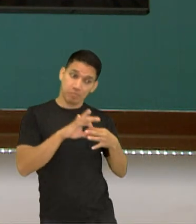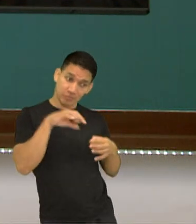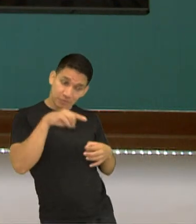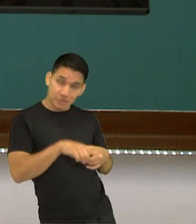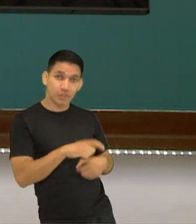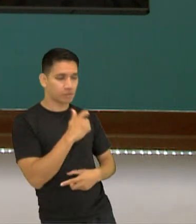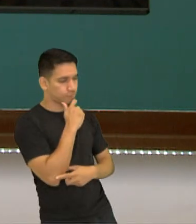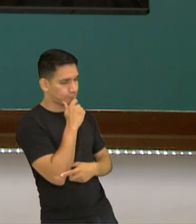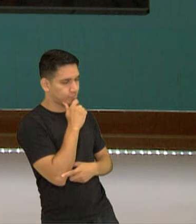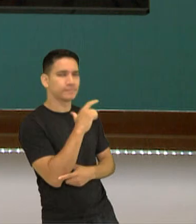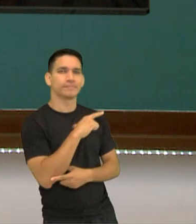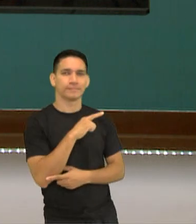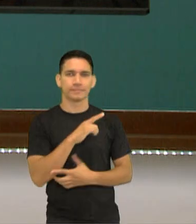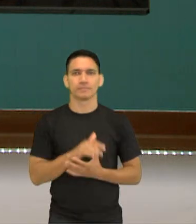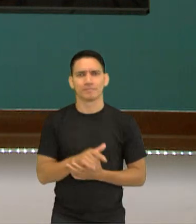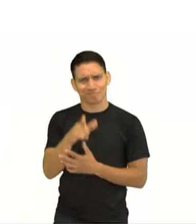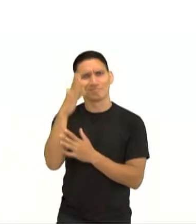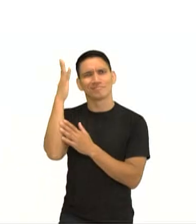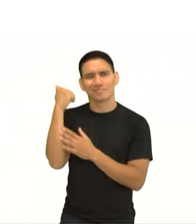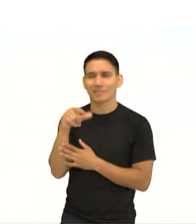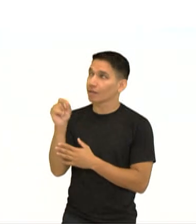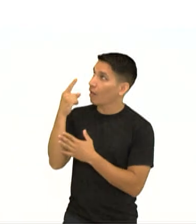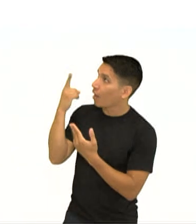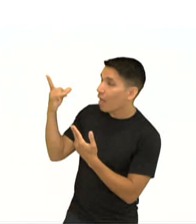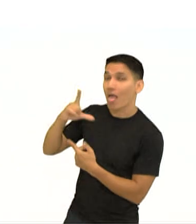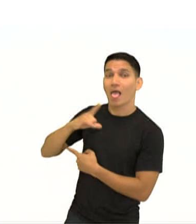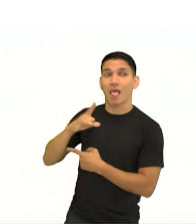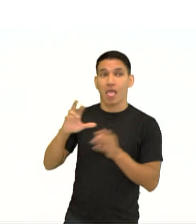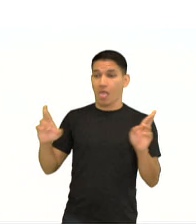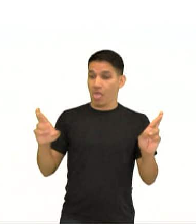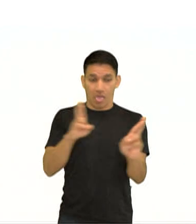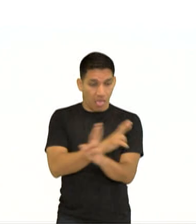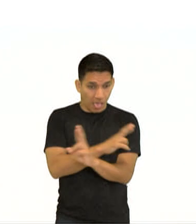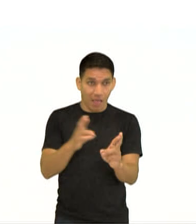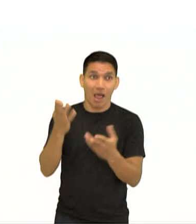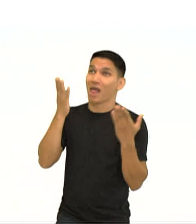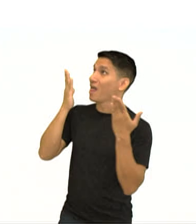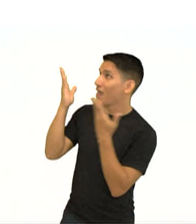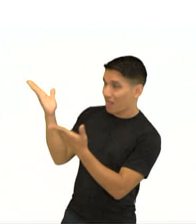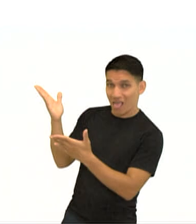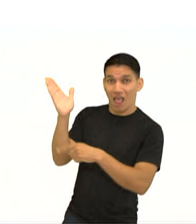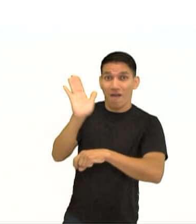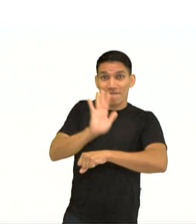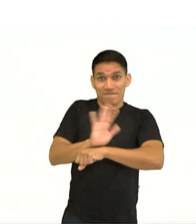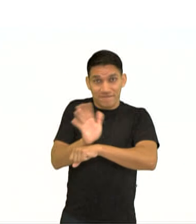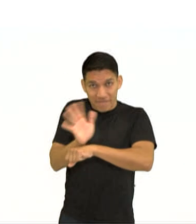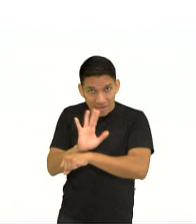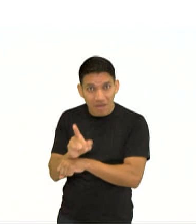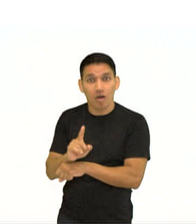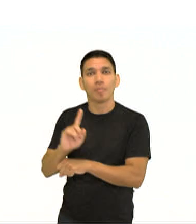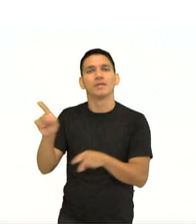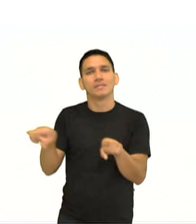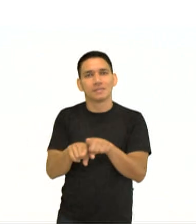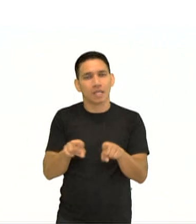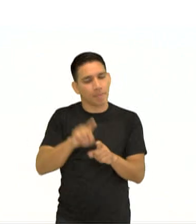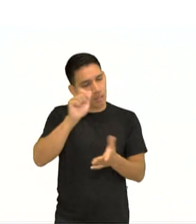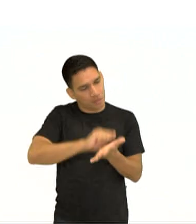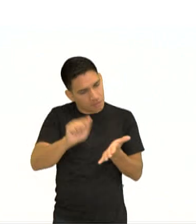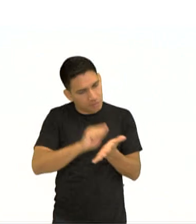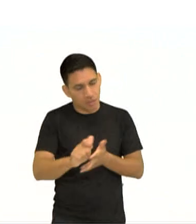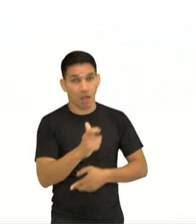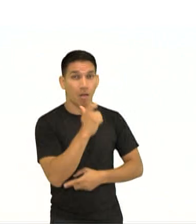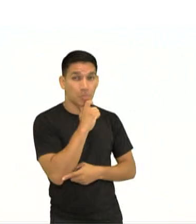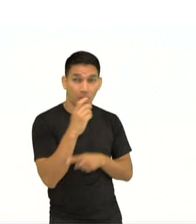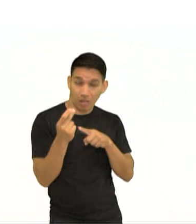filósofo. Você sabia que existe uma relação entre esta trilogia e uma história escrita pelo filósofo Platão